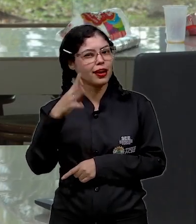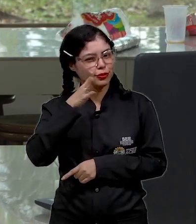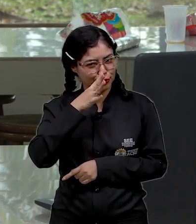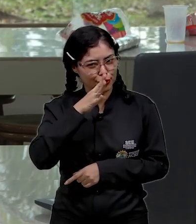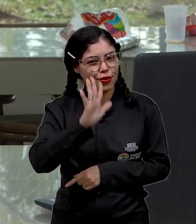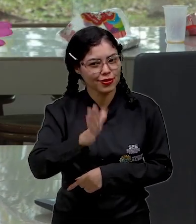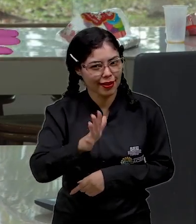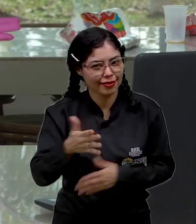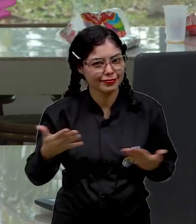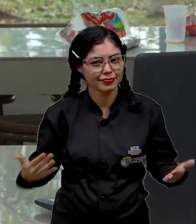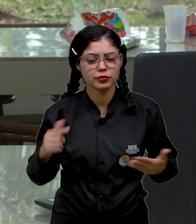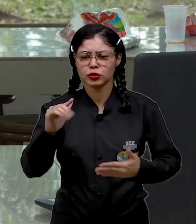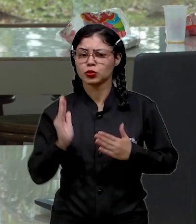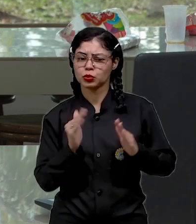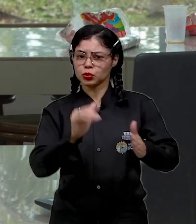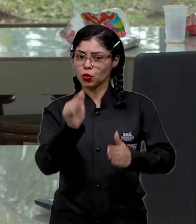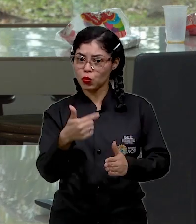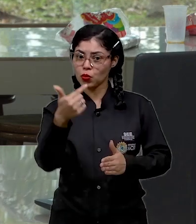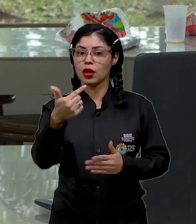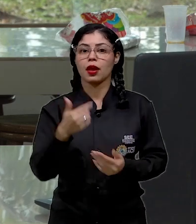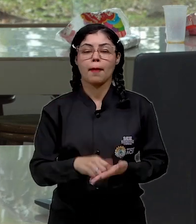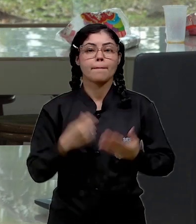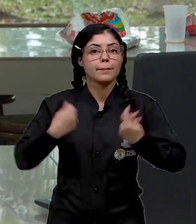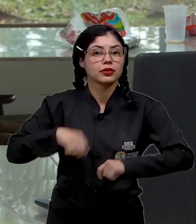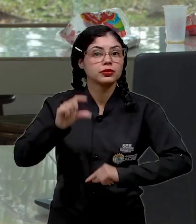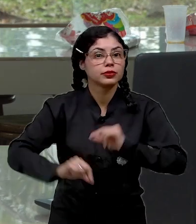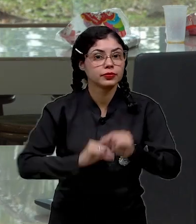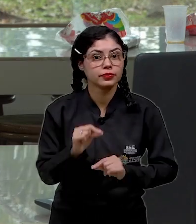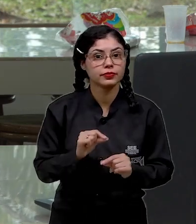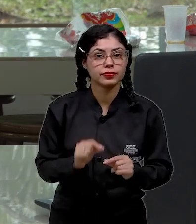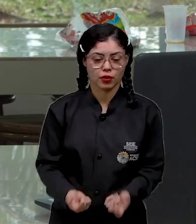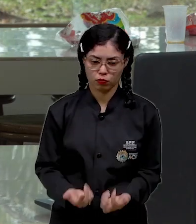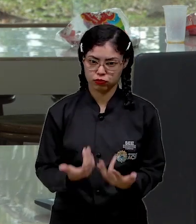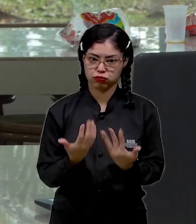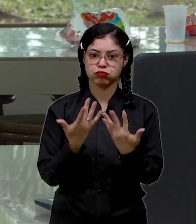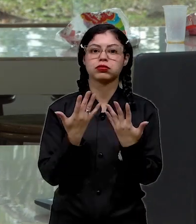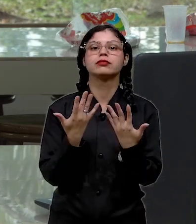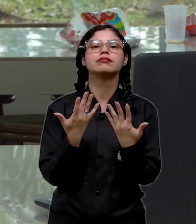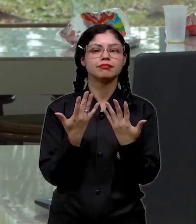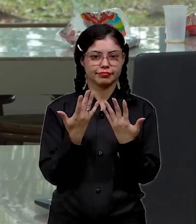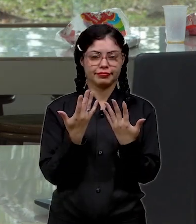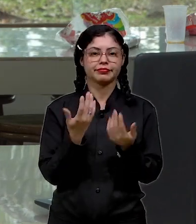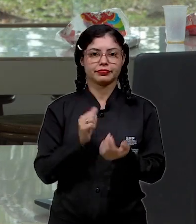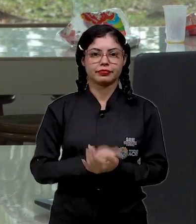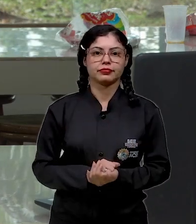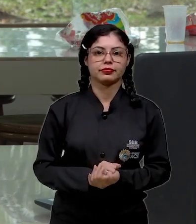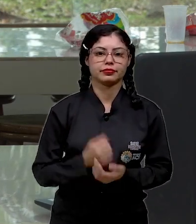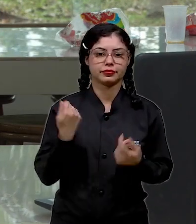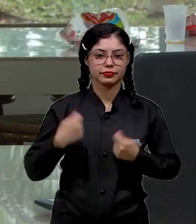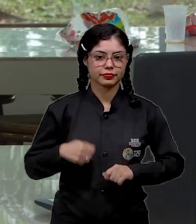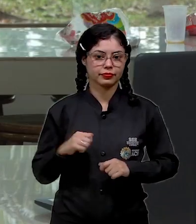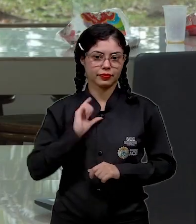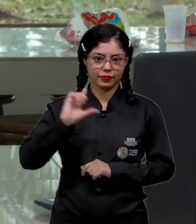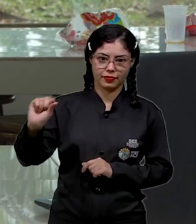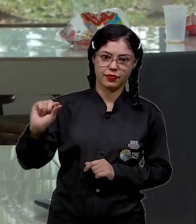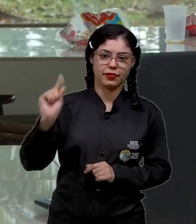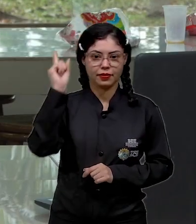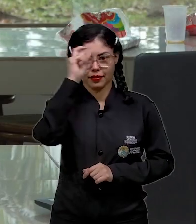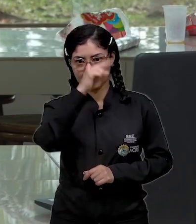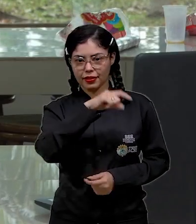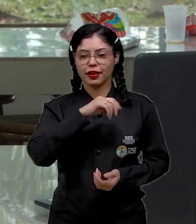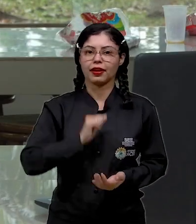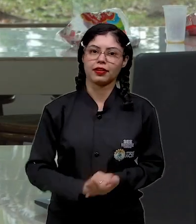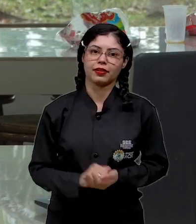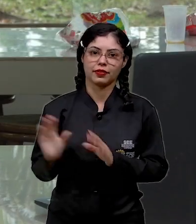programa? E chegou lá, né, no programa vocês precisam o quê, gente? Fazer uma chama, fazer uma fogueira. Caso eu fosse, que eu acho muito difícil,